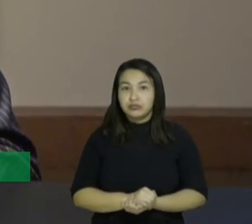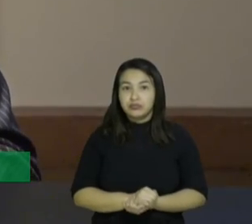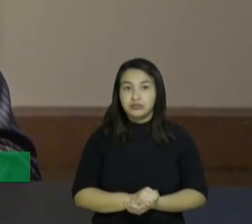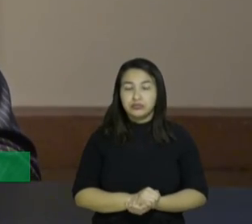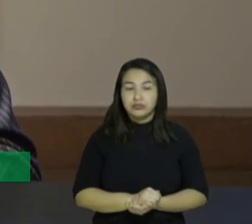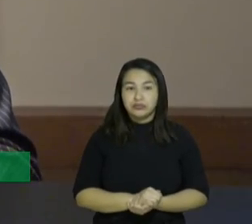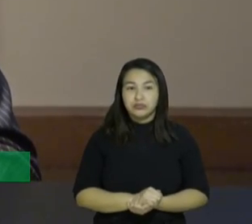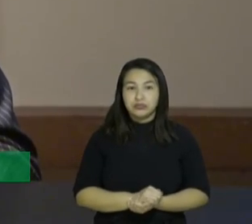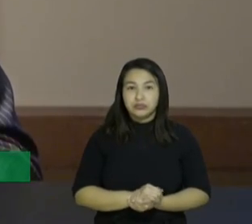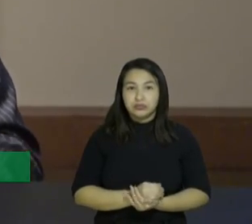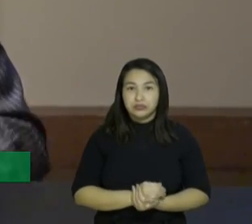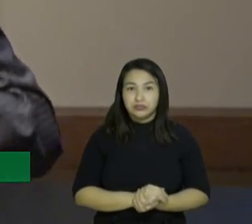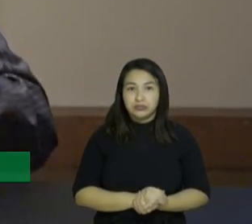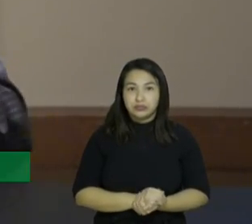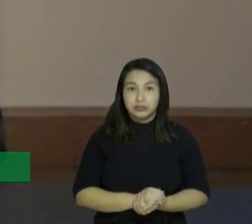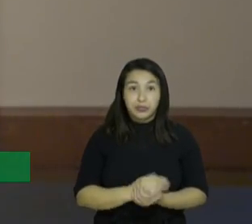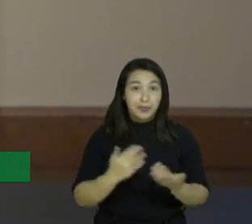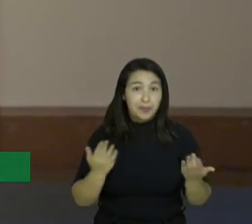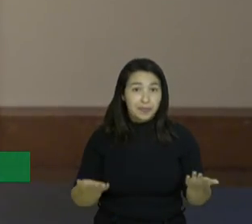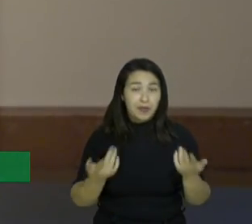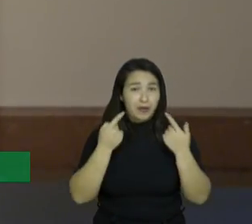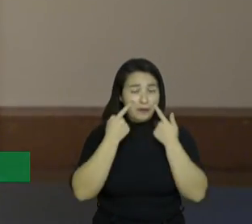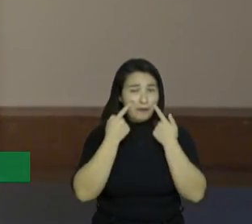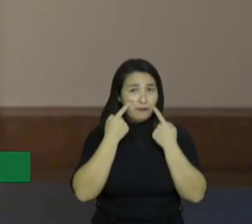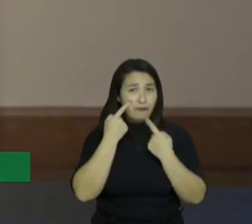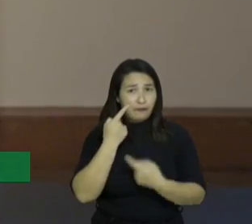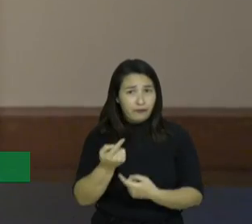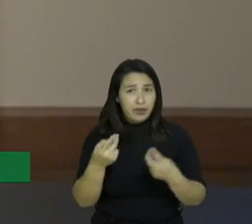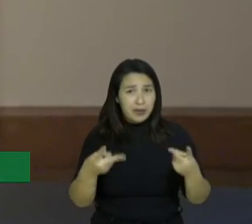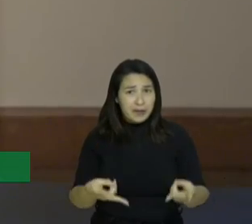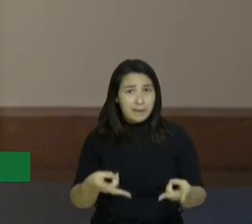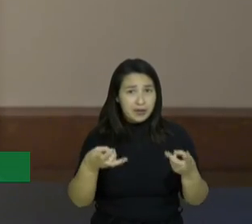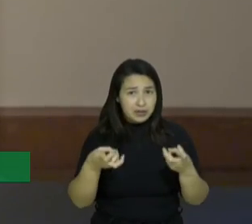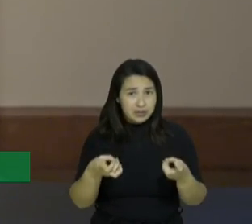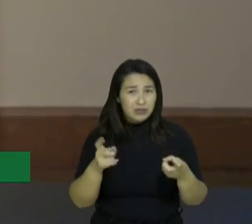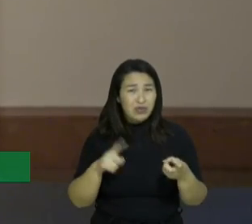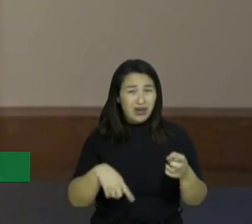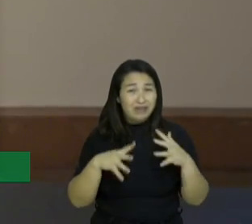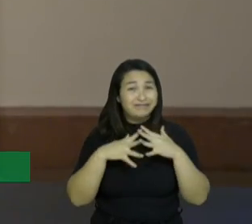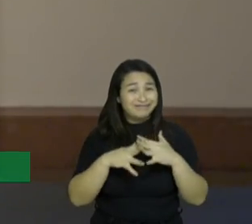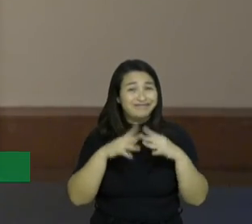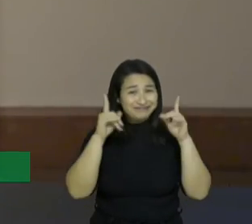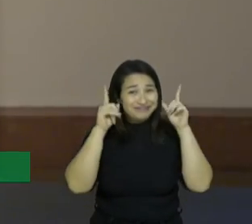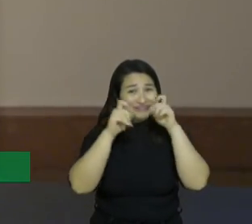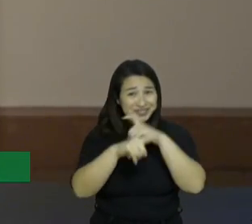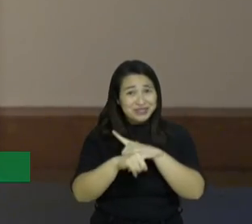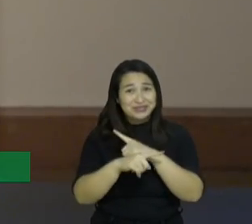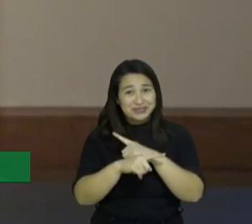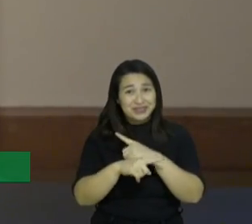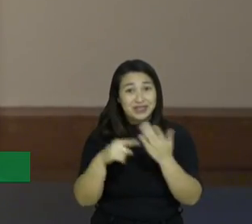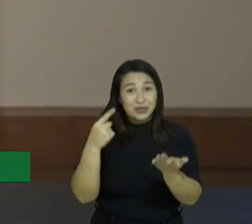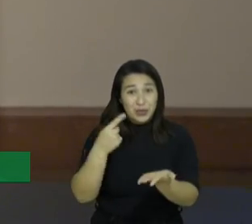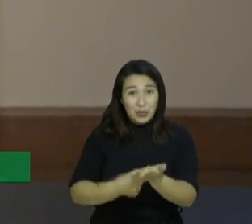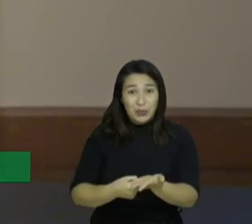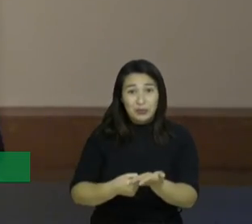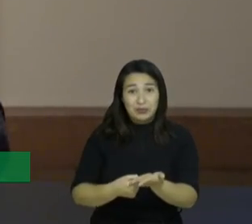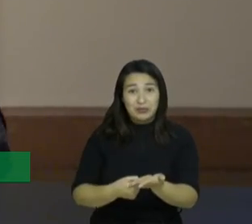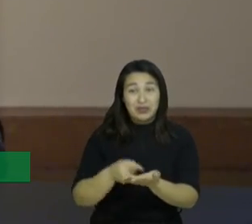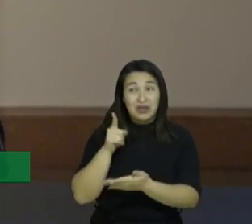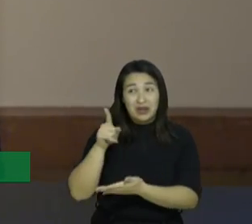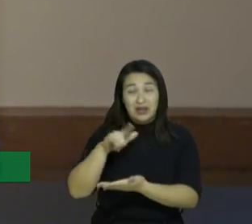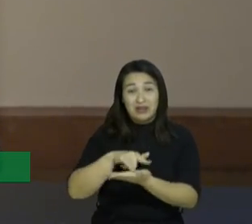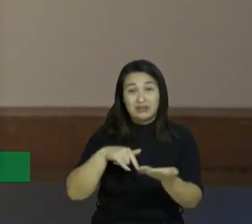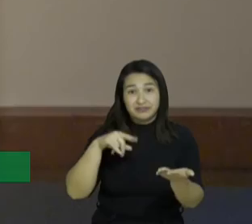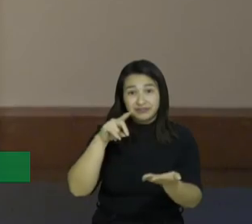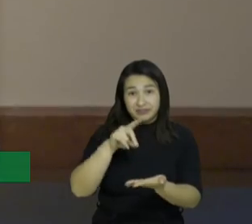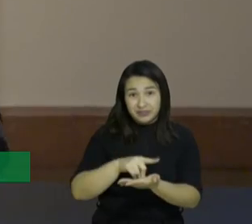ponto bom então como vimos é bastante complexo né ratificar esse acordo na União Europeia tudo